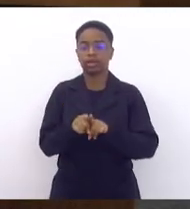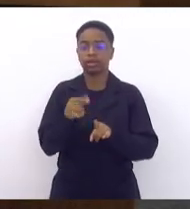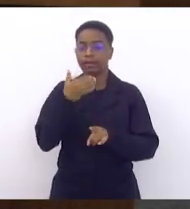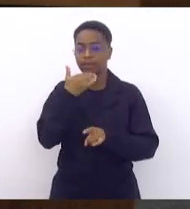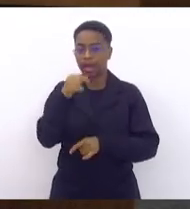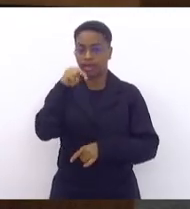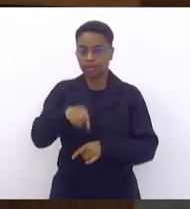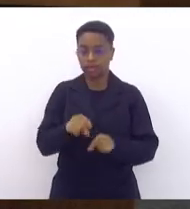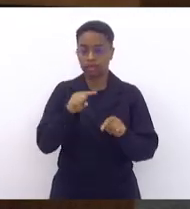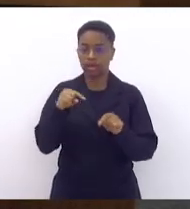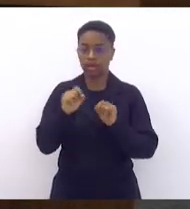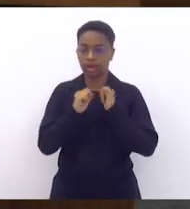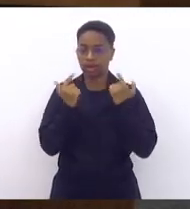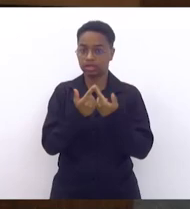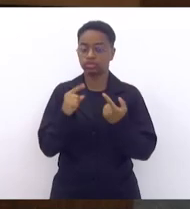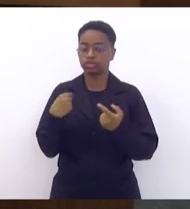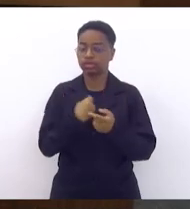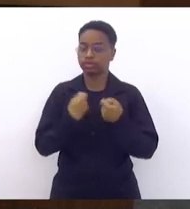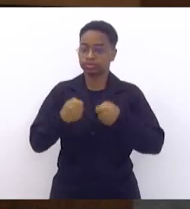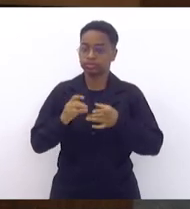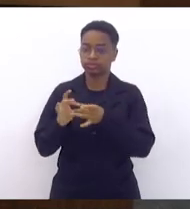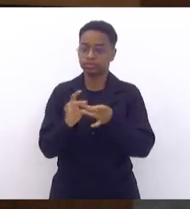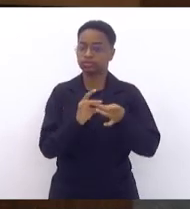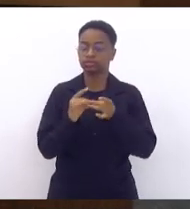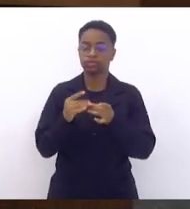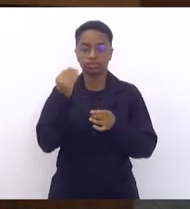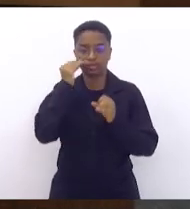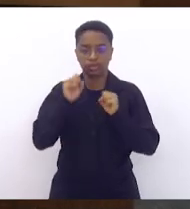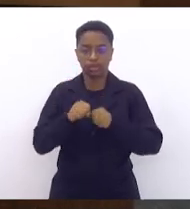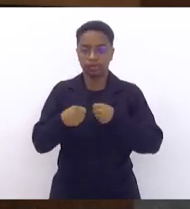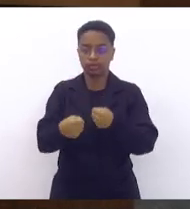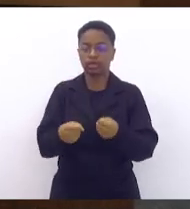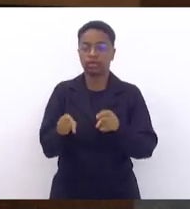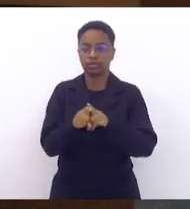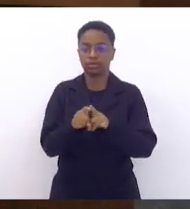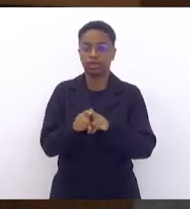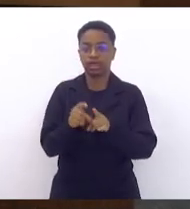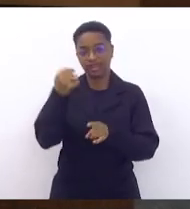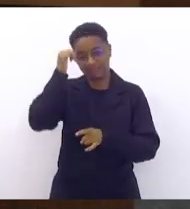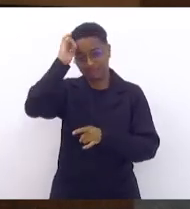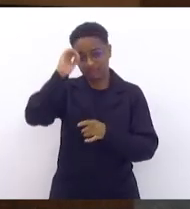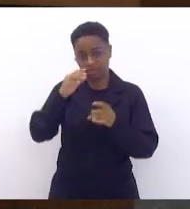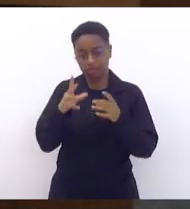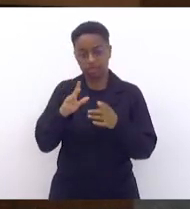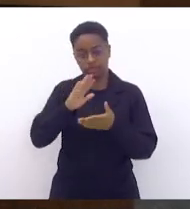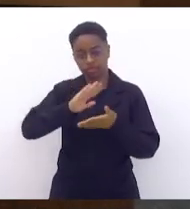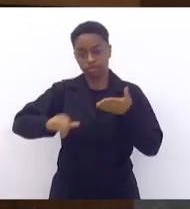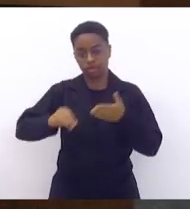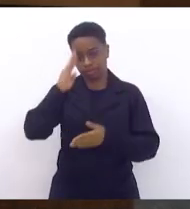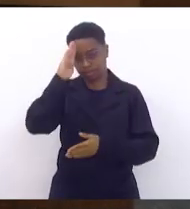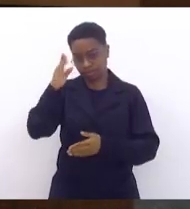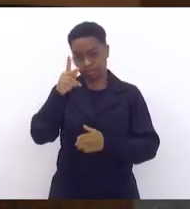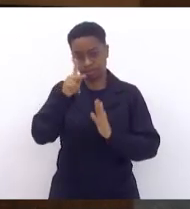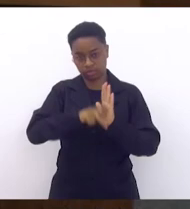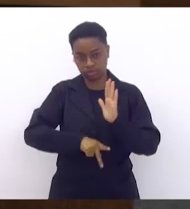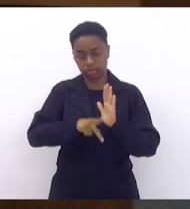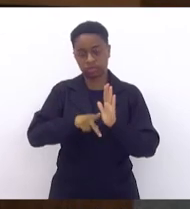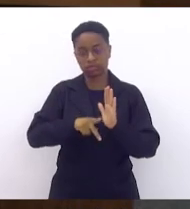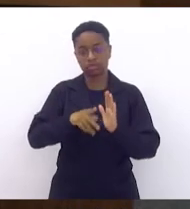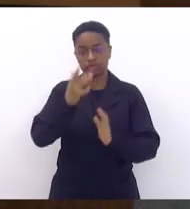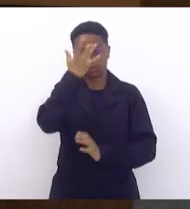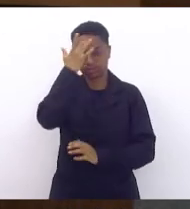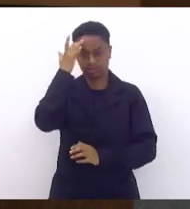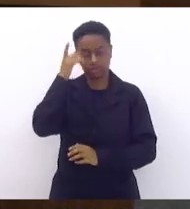una para defender que não seja desmontado o principal projeto de saúde mental que existe no âmbito do Estado do